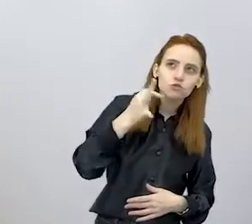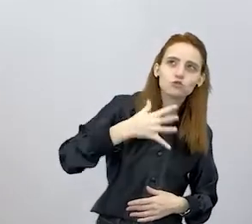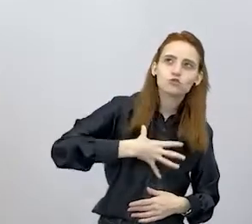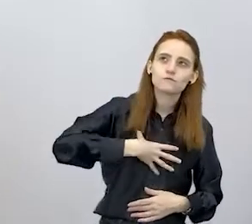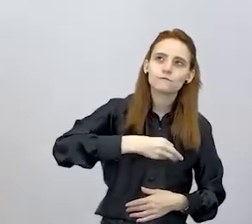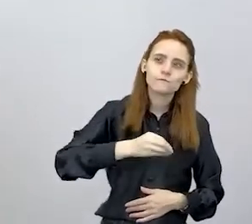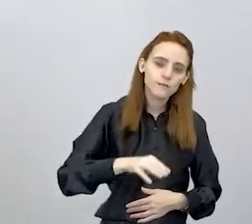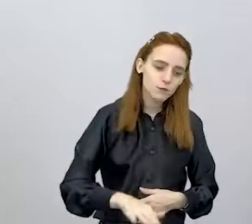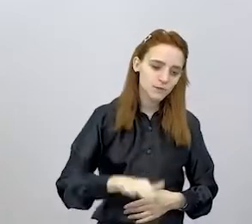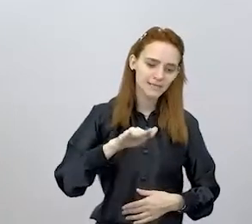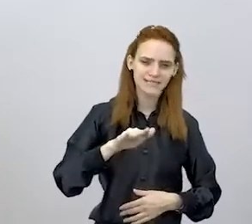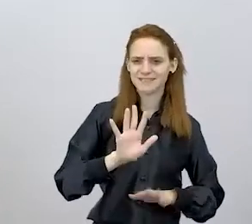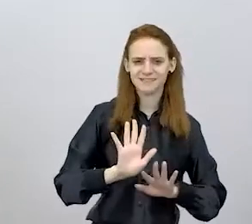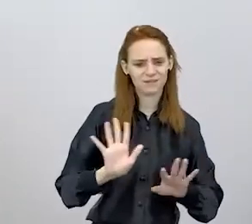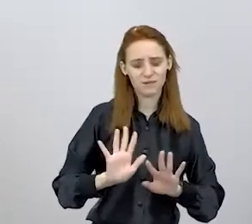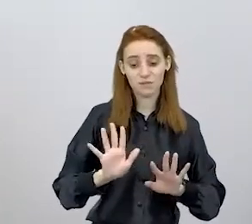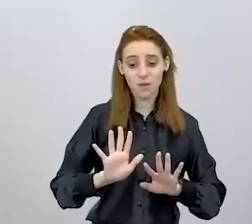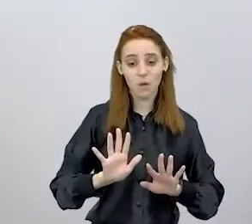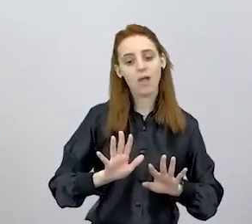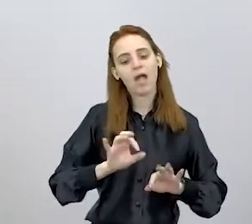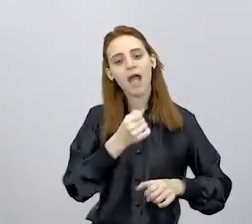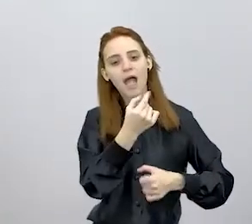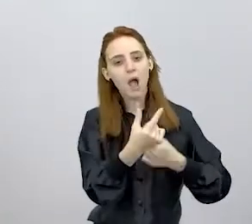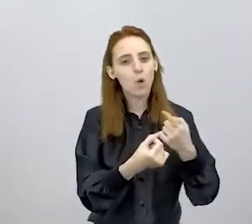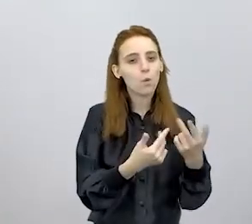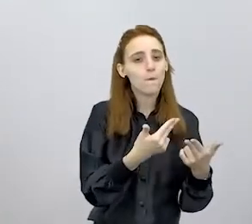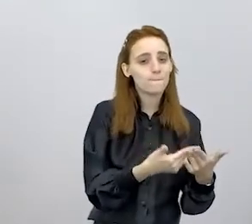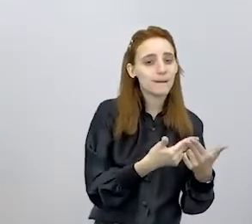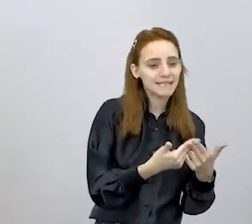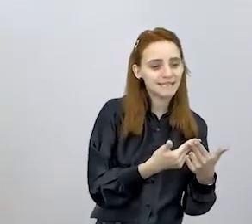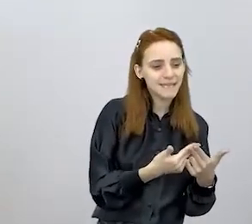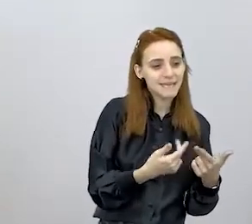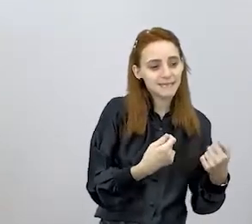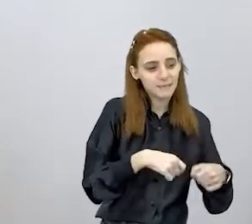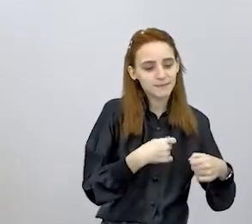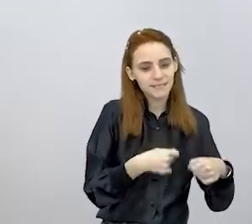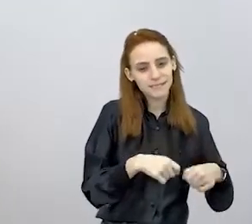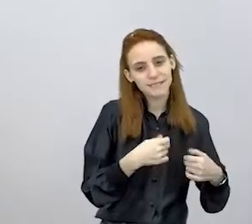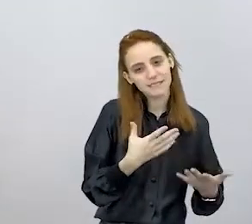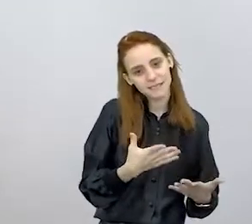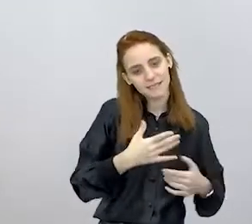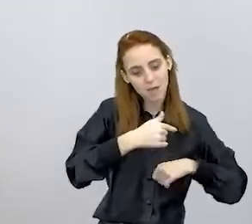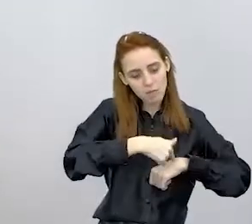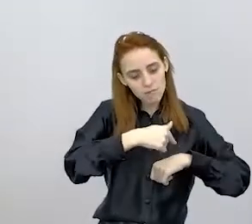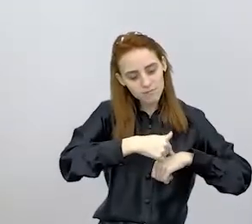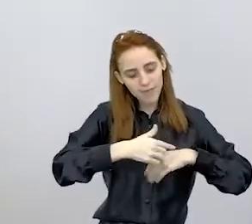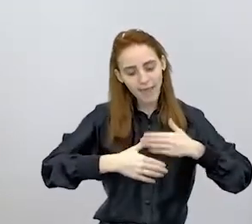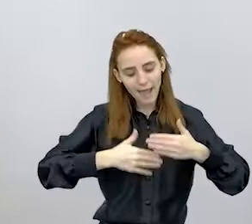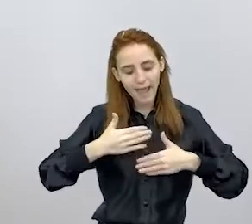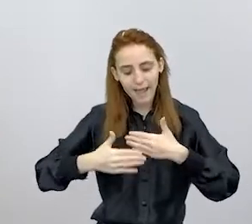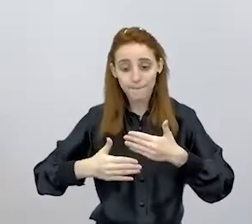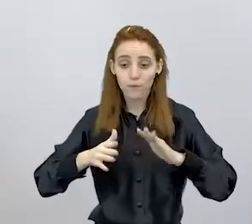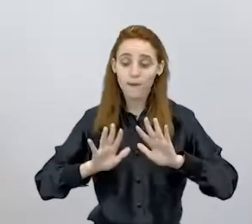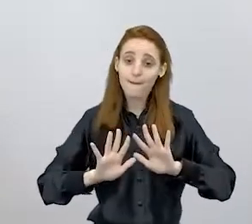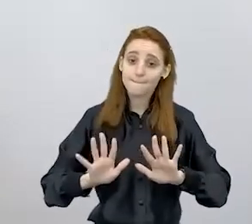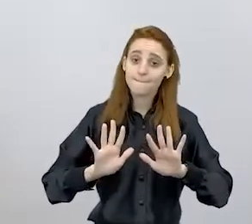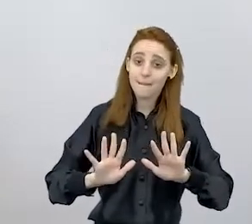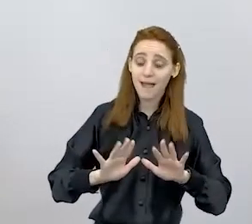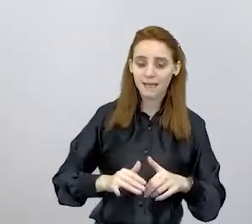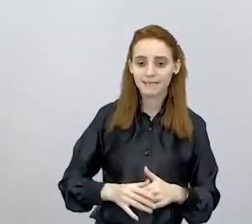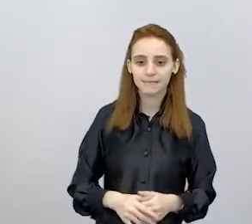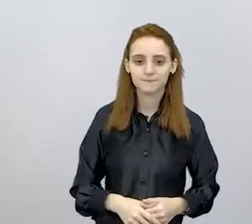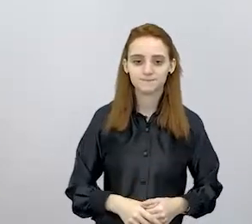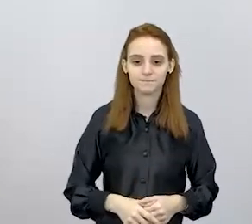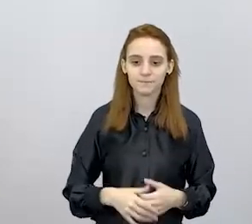Não. Tem coisas que a gente tem que ter paciência, né? A natureza tem o seu próprio tempo. Porém, a gente